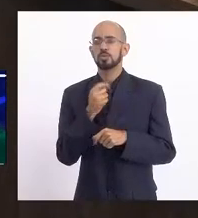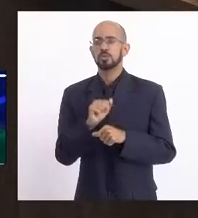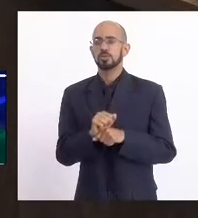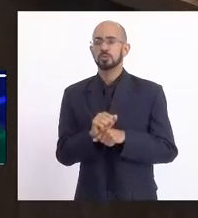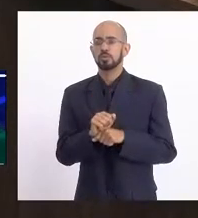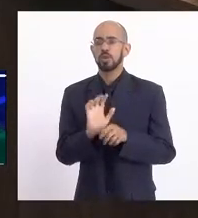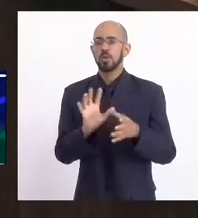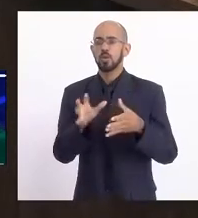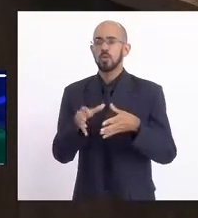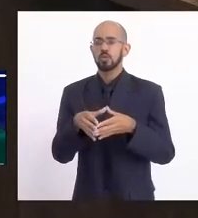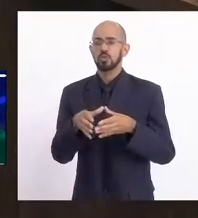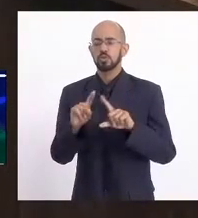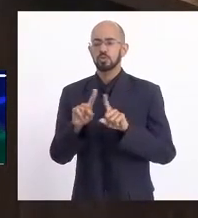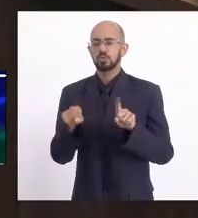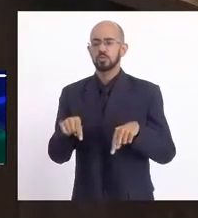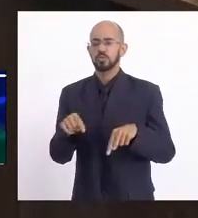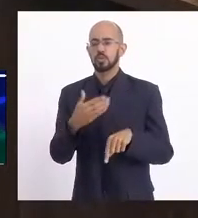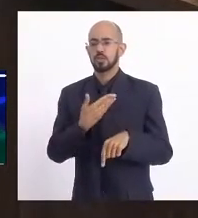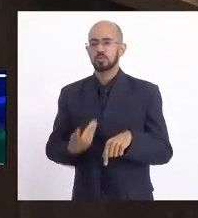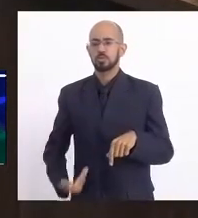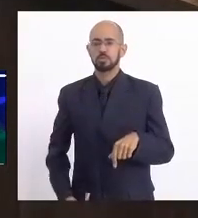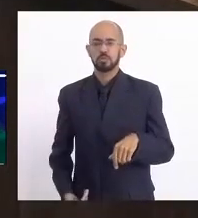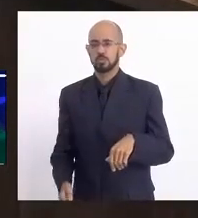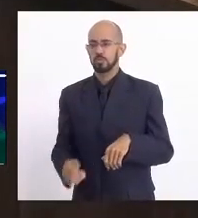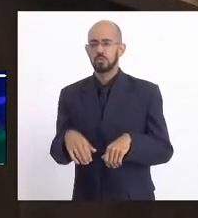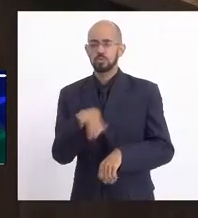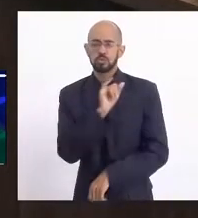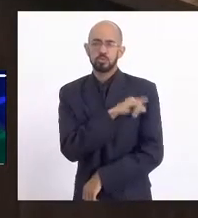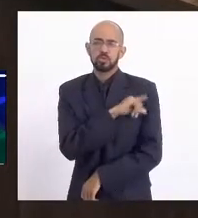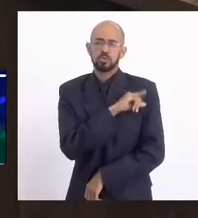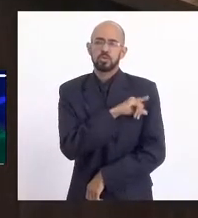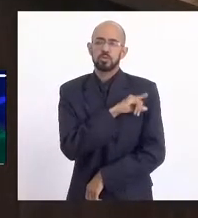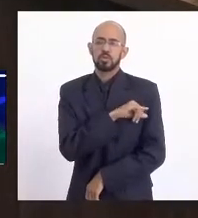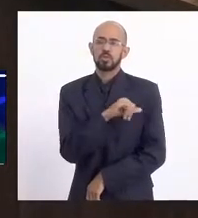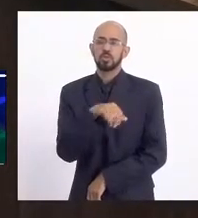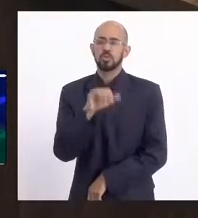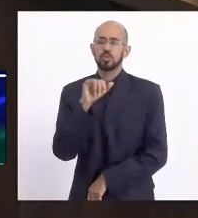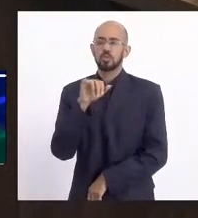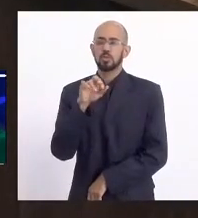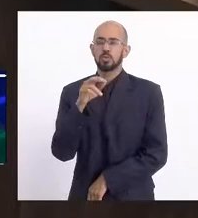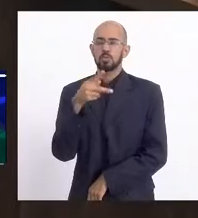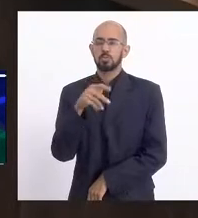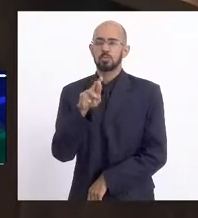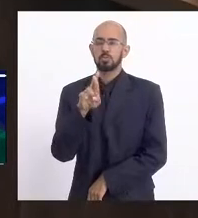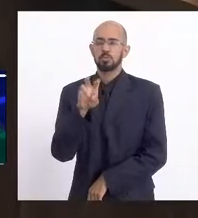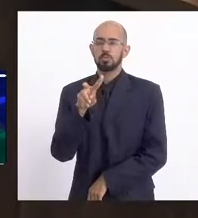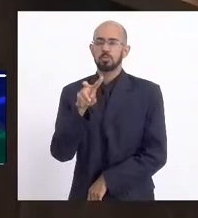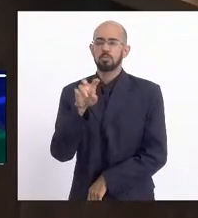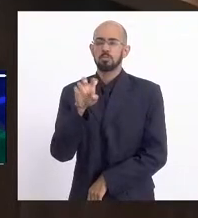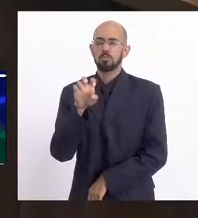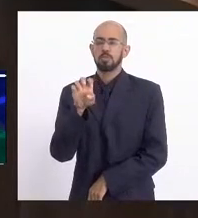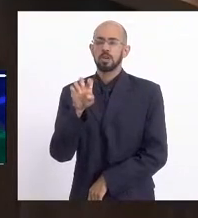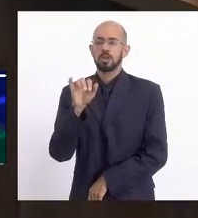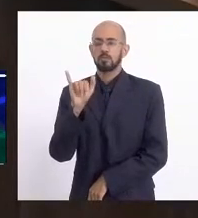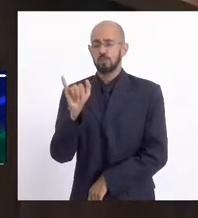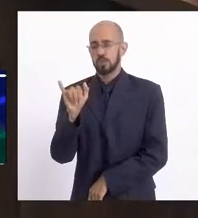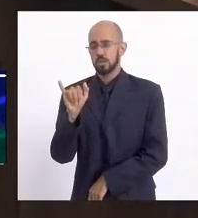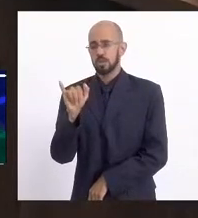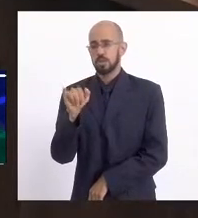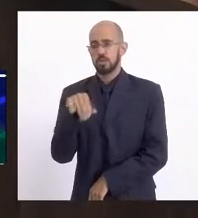pelo conjunto dos funcionários do Rio de Previdência, tanto os assistentes quanto